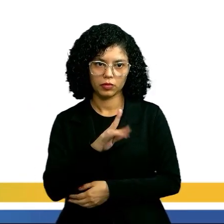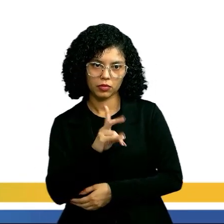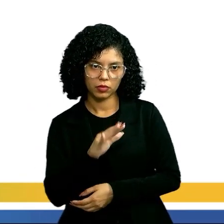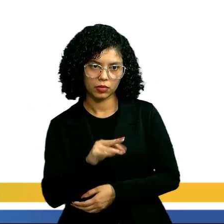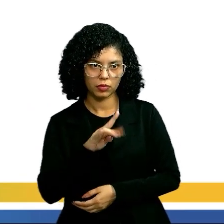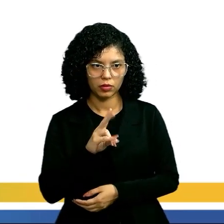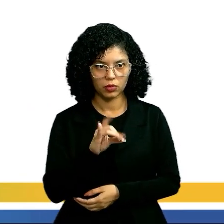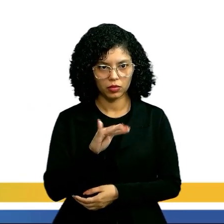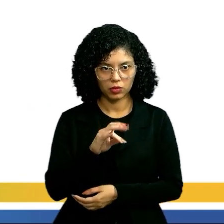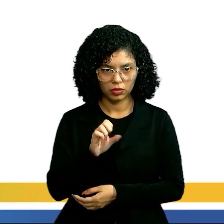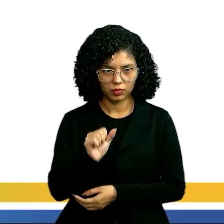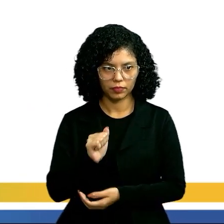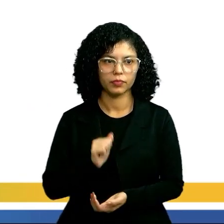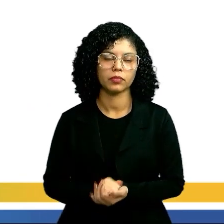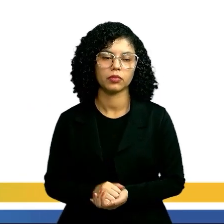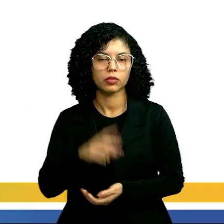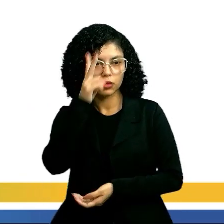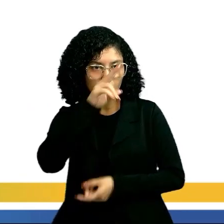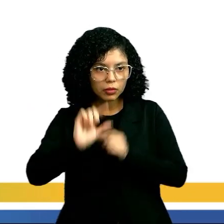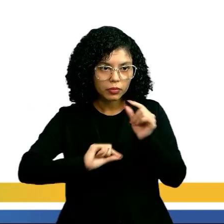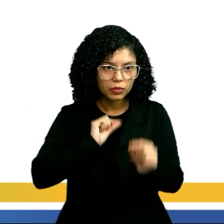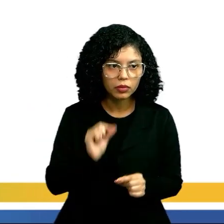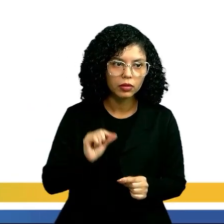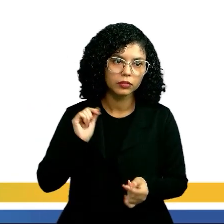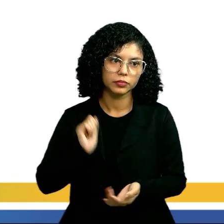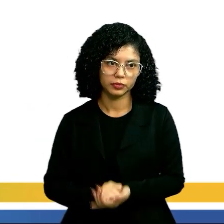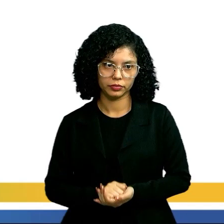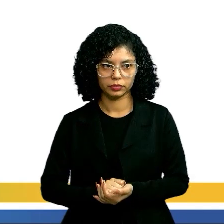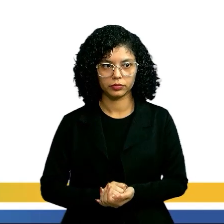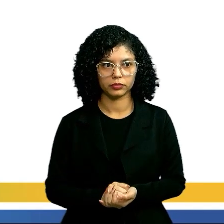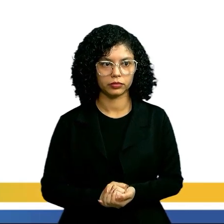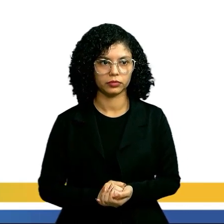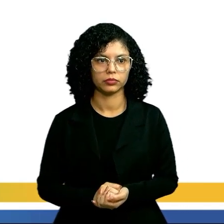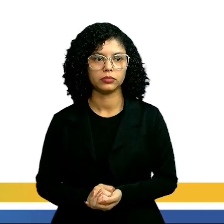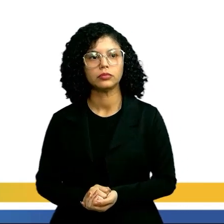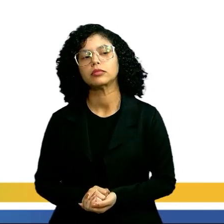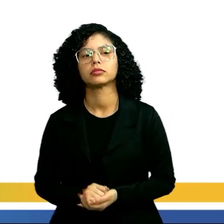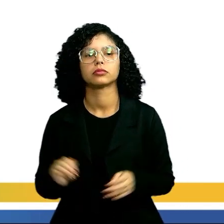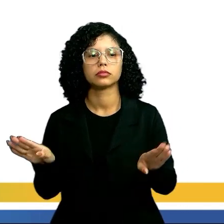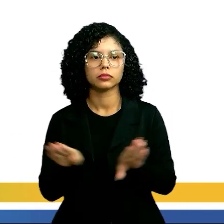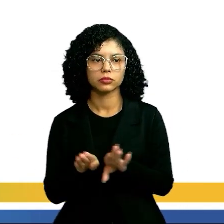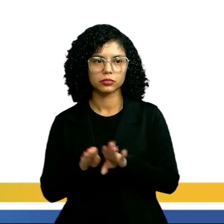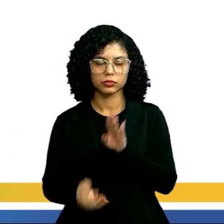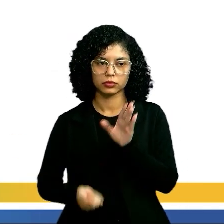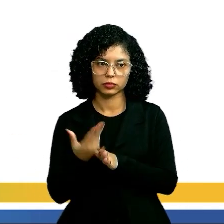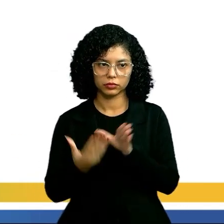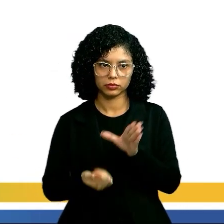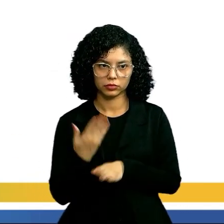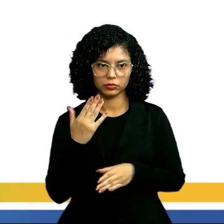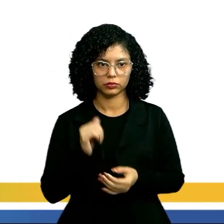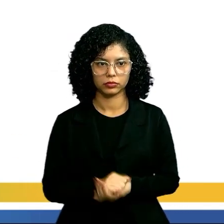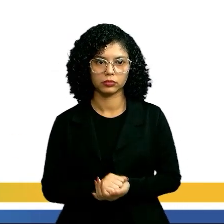cristas mitocondriais. Lembra que eu disse para vocês que onde há maior produção de ATP? Lá na